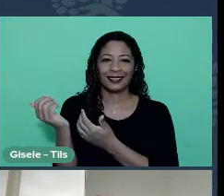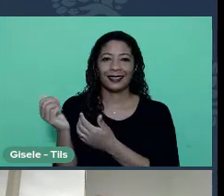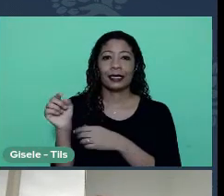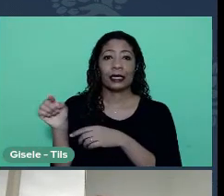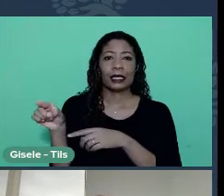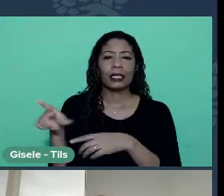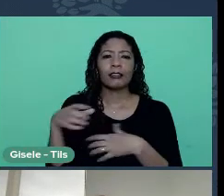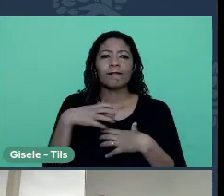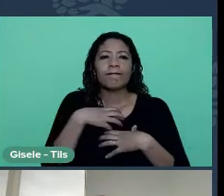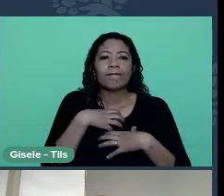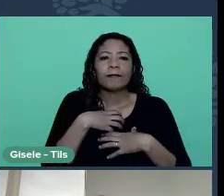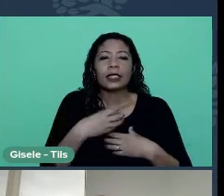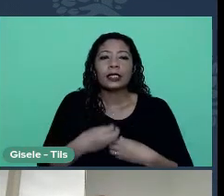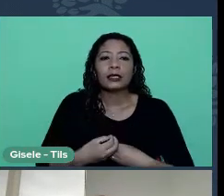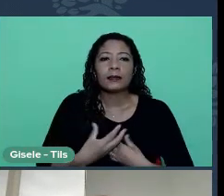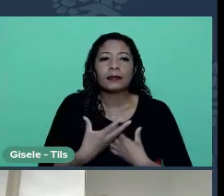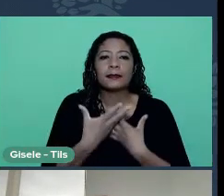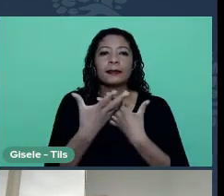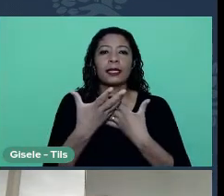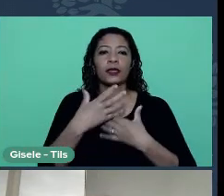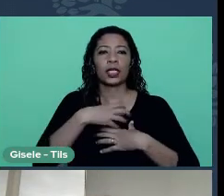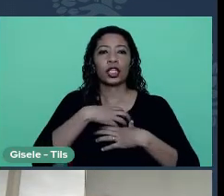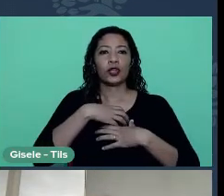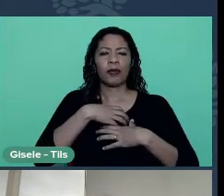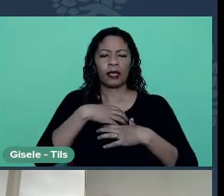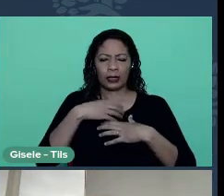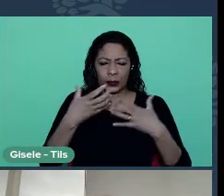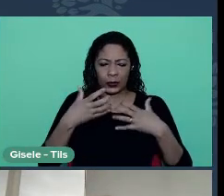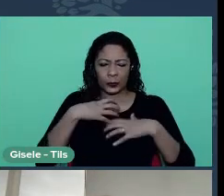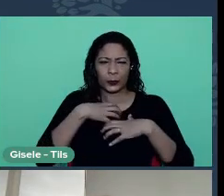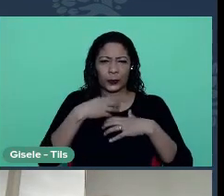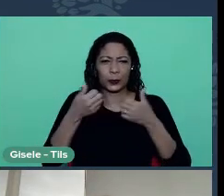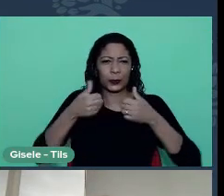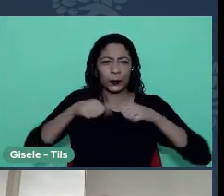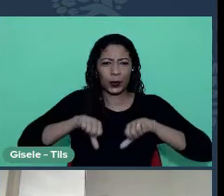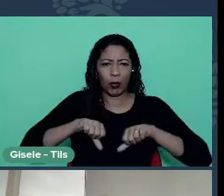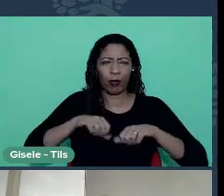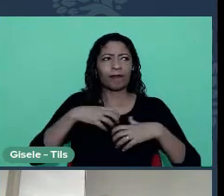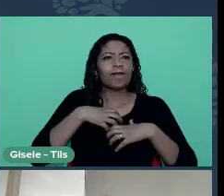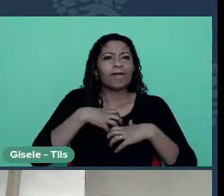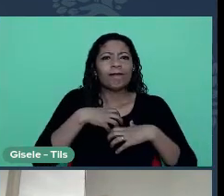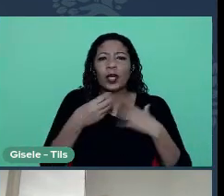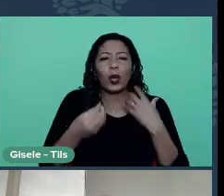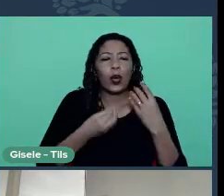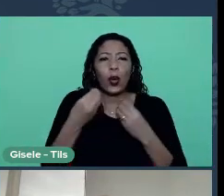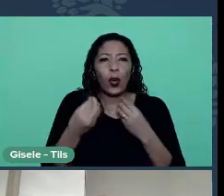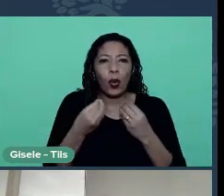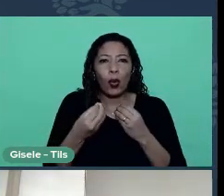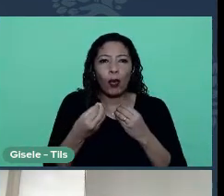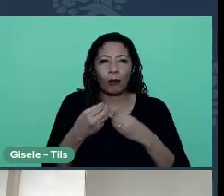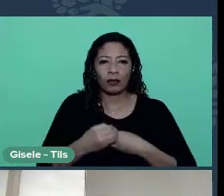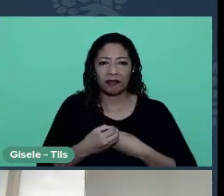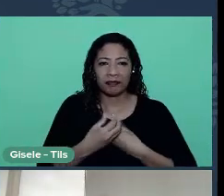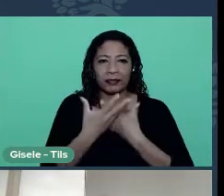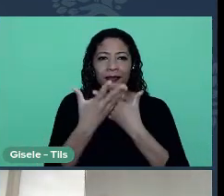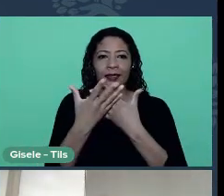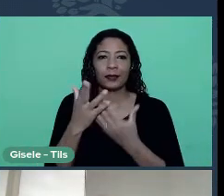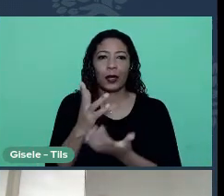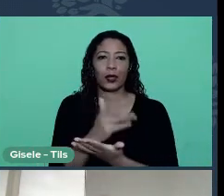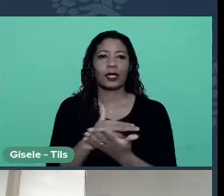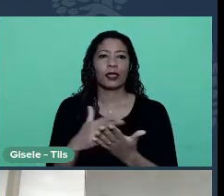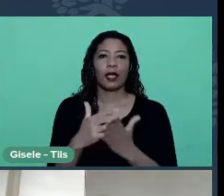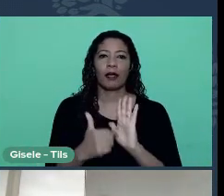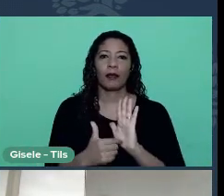conseguem se expressar o que eles sentem numa crise de asma através de desenhos. E isso a